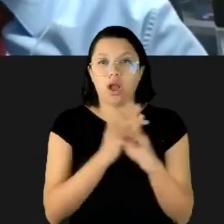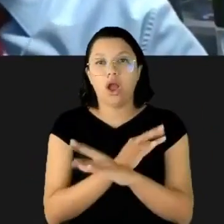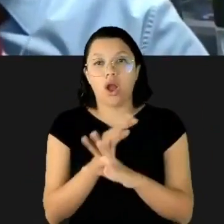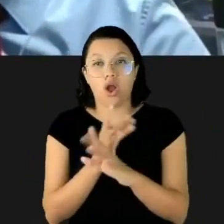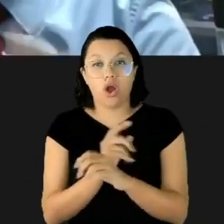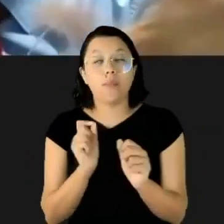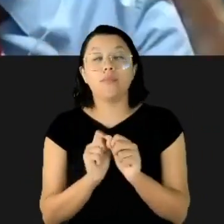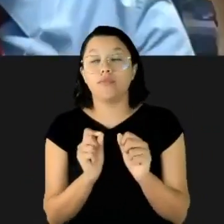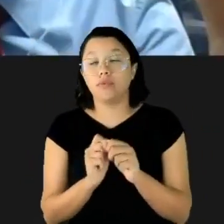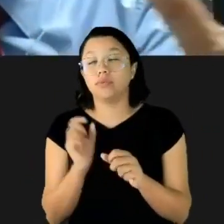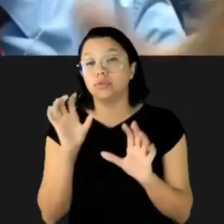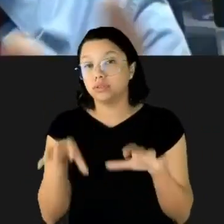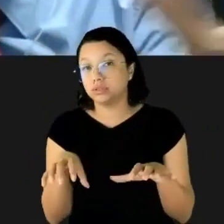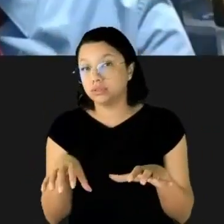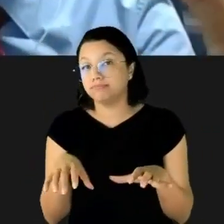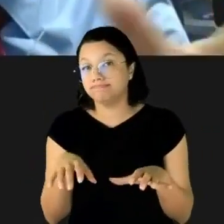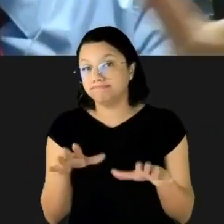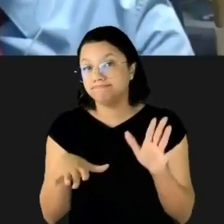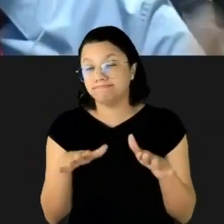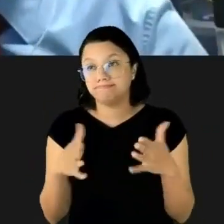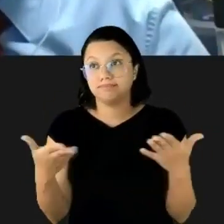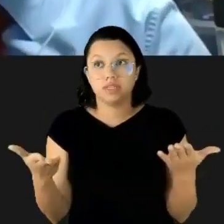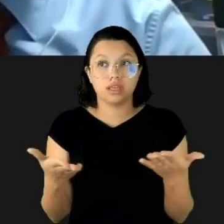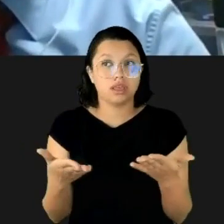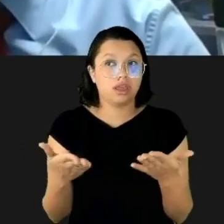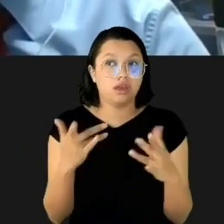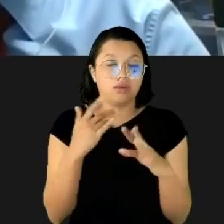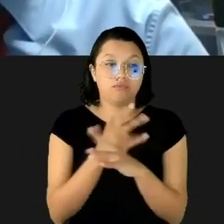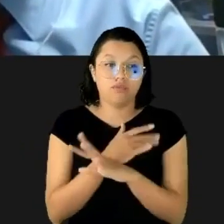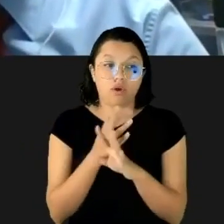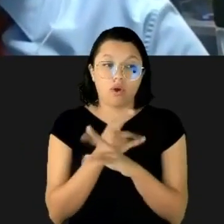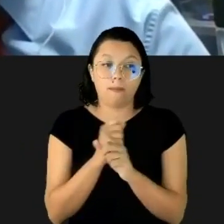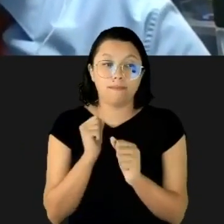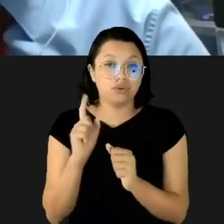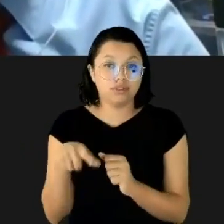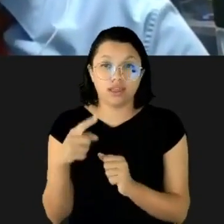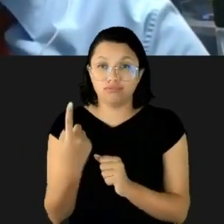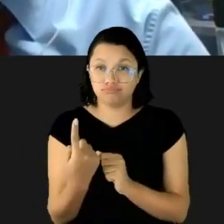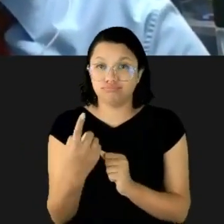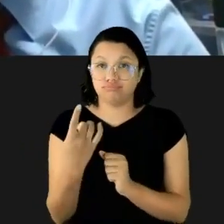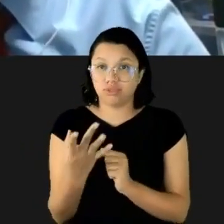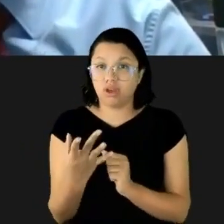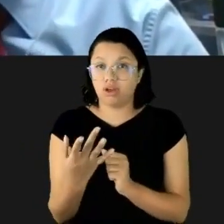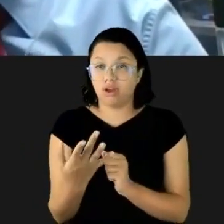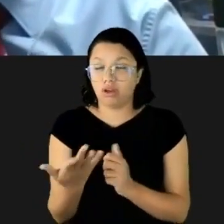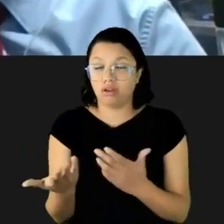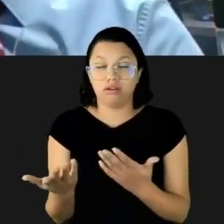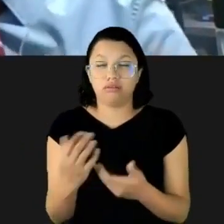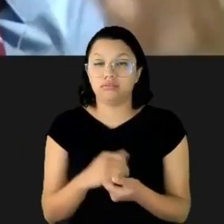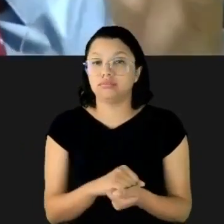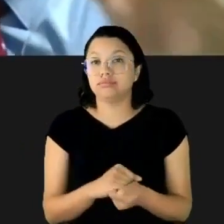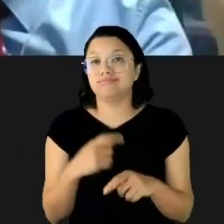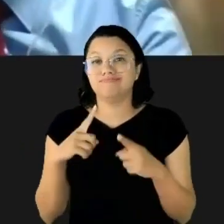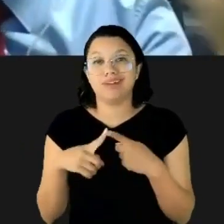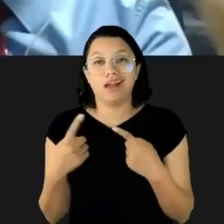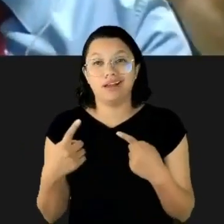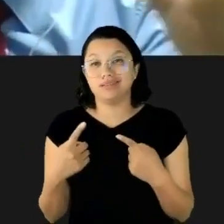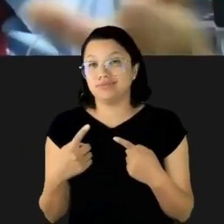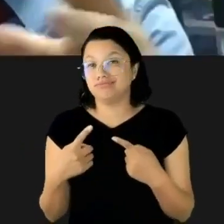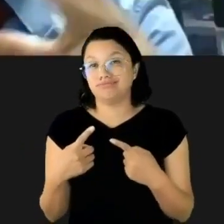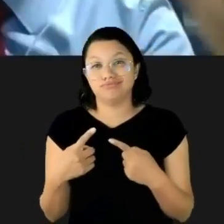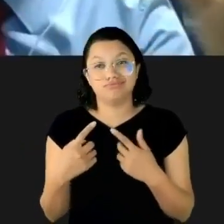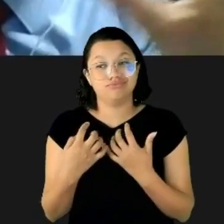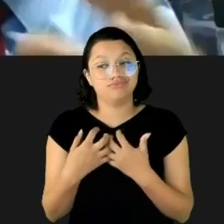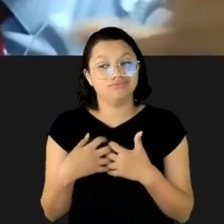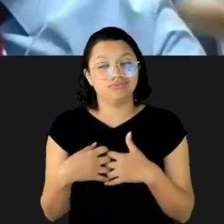foram feitos mas o fluxo é o mesmo podia ser um fluxo um só só que seria totalmente anacrônico